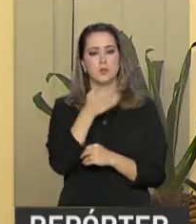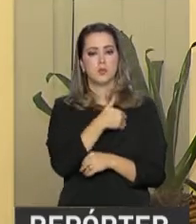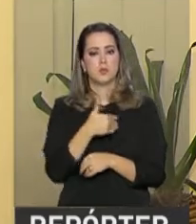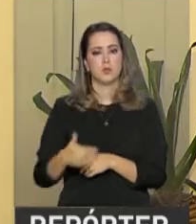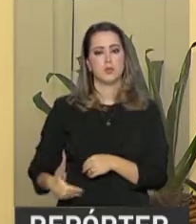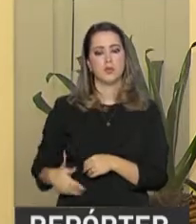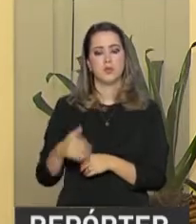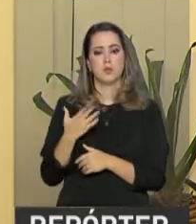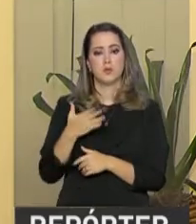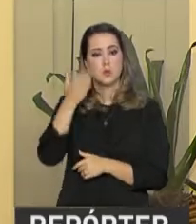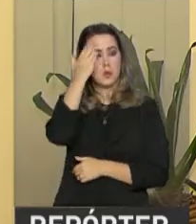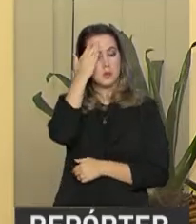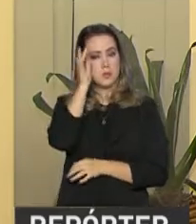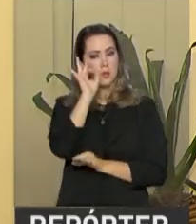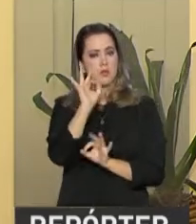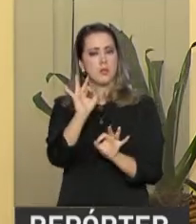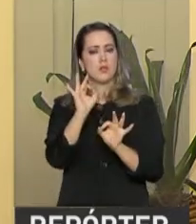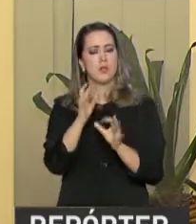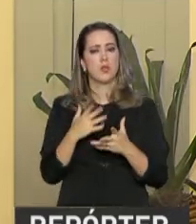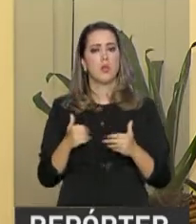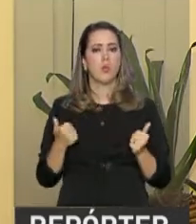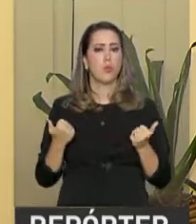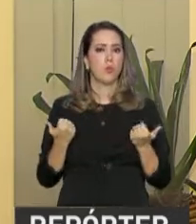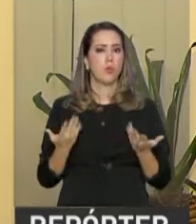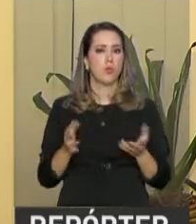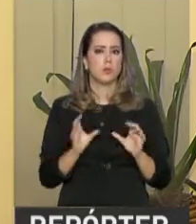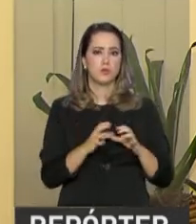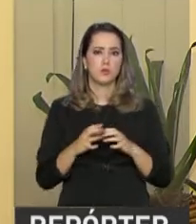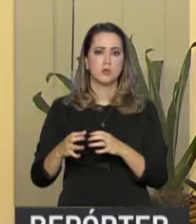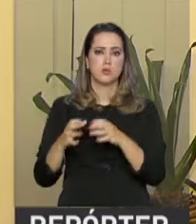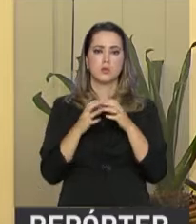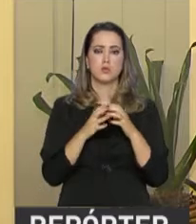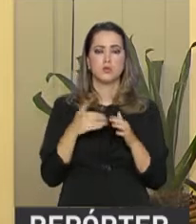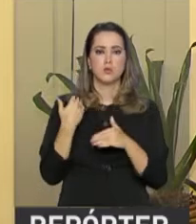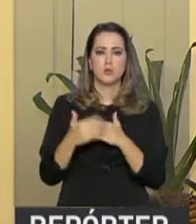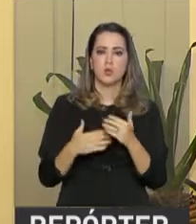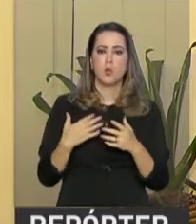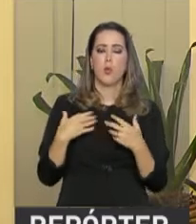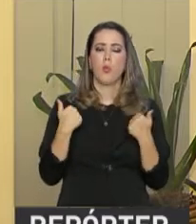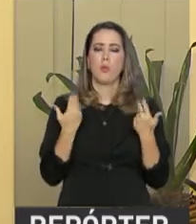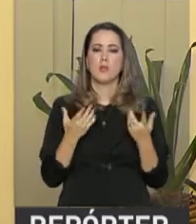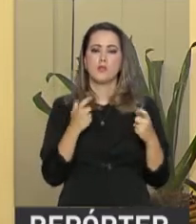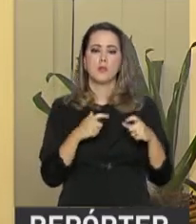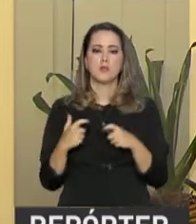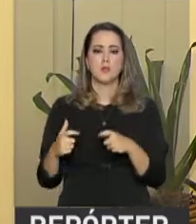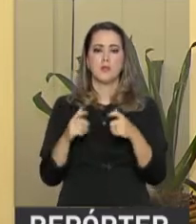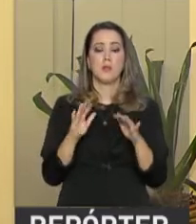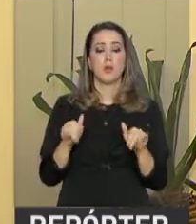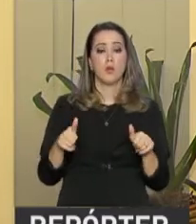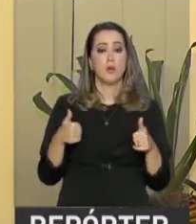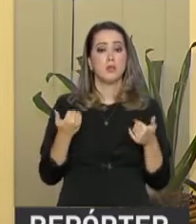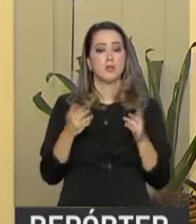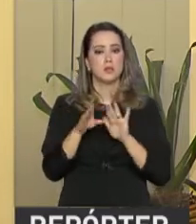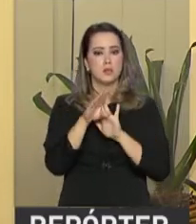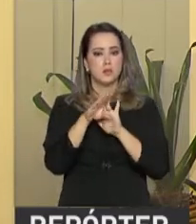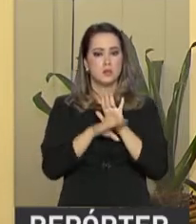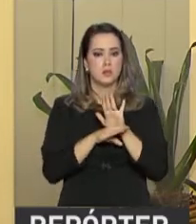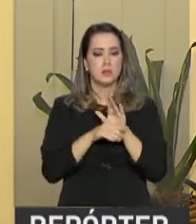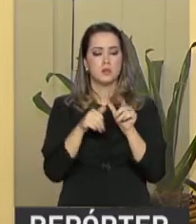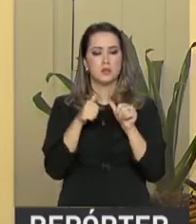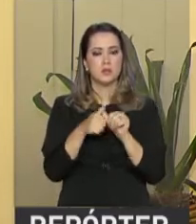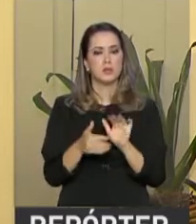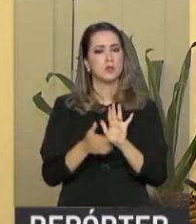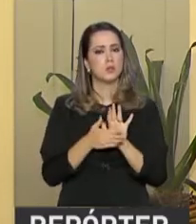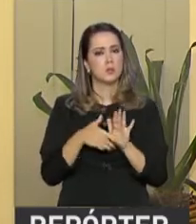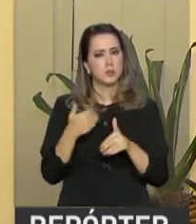para saber quais setores quais segmentos quais localidades quais programas né e estão